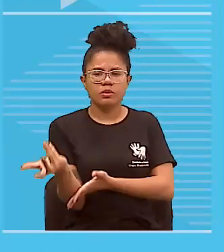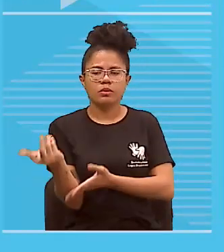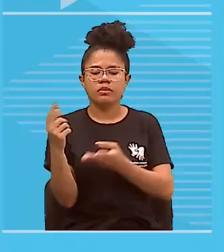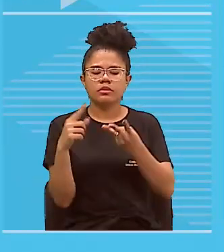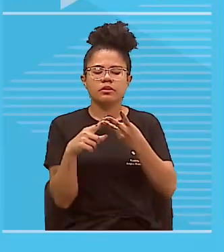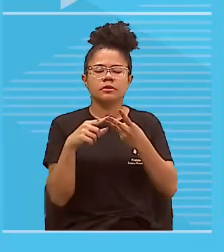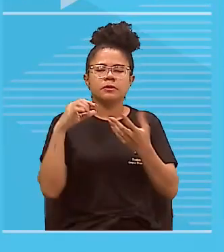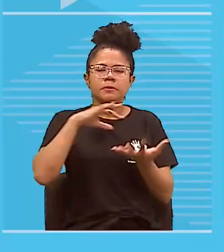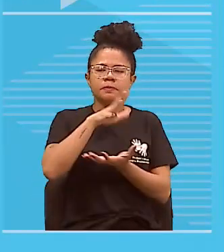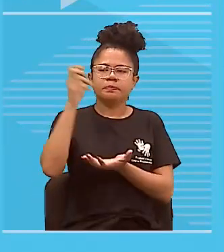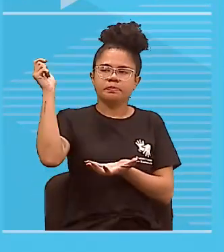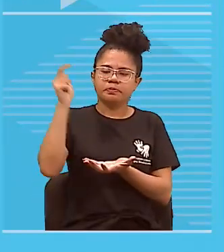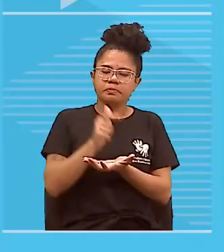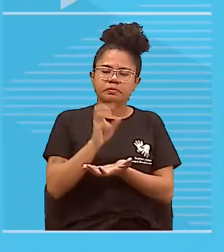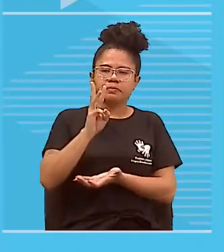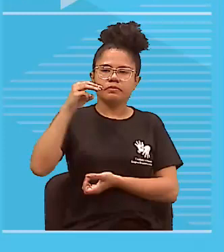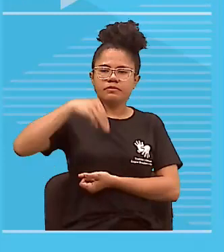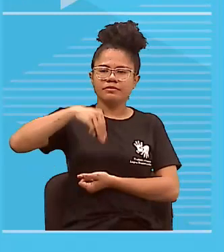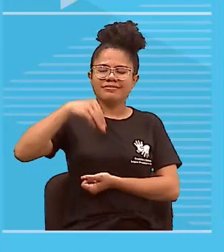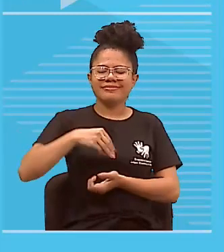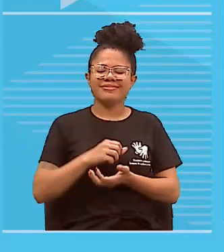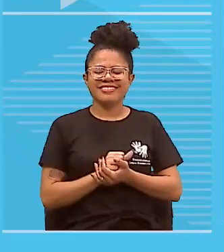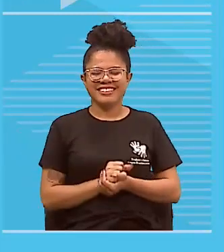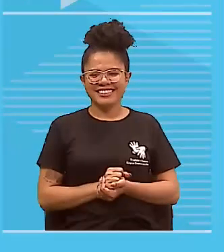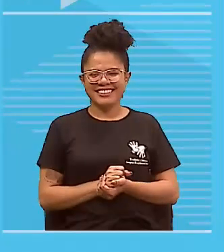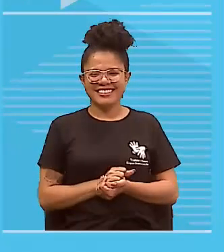estufa. 3 minutos na tela e eu já volto.